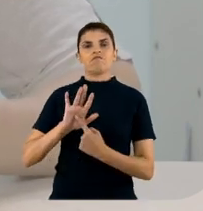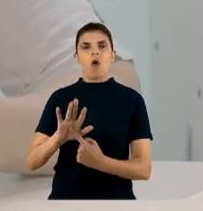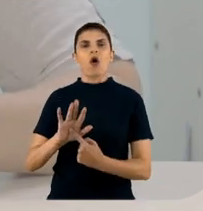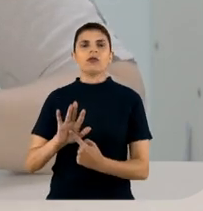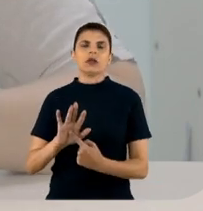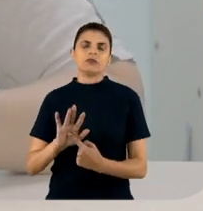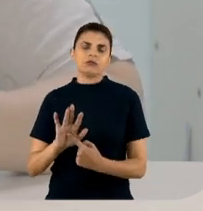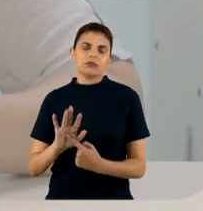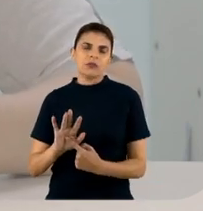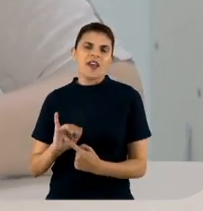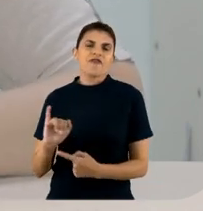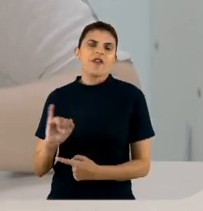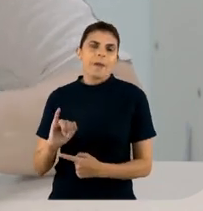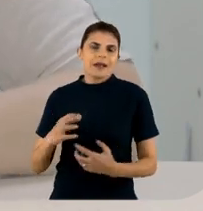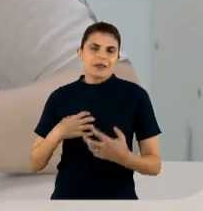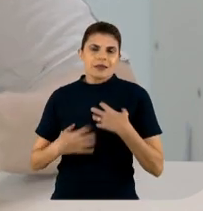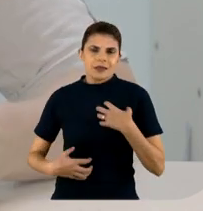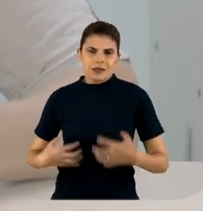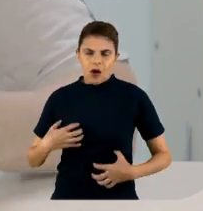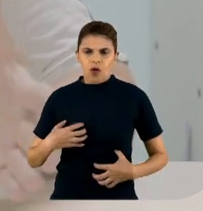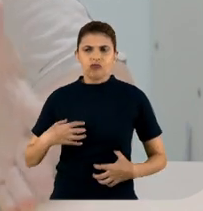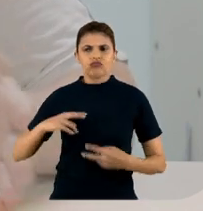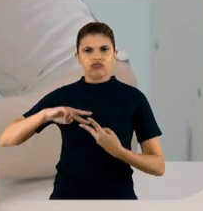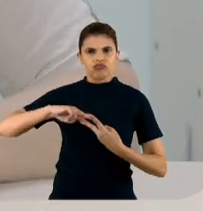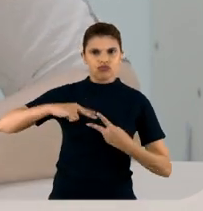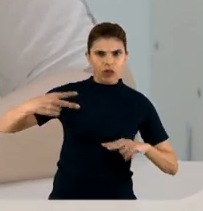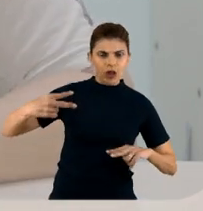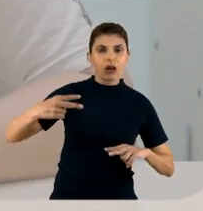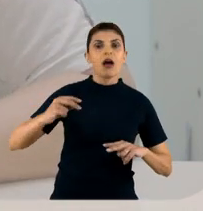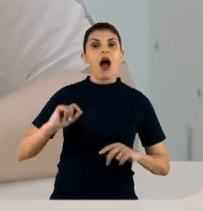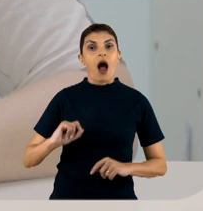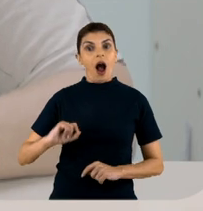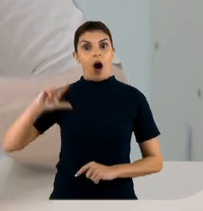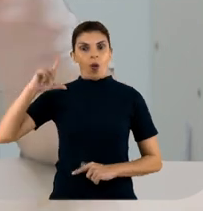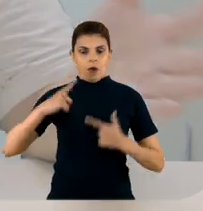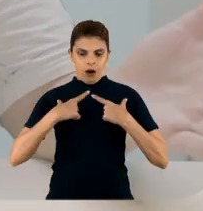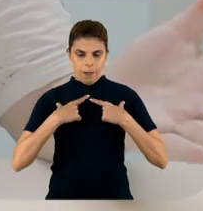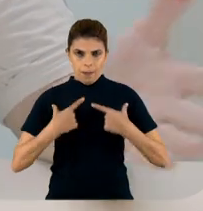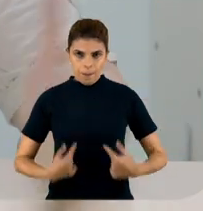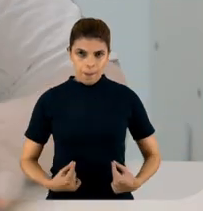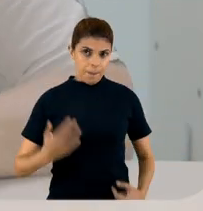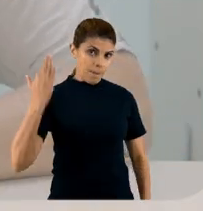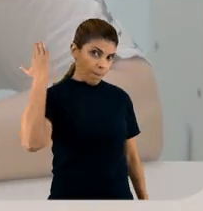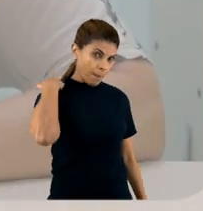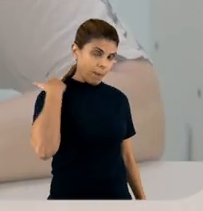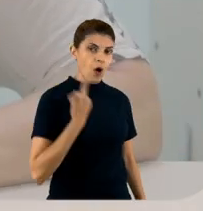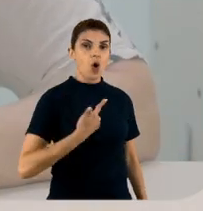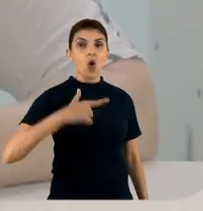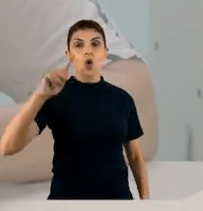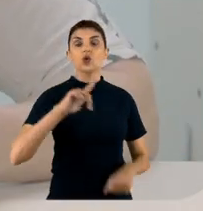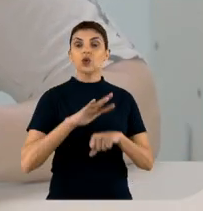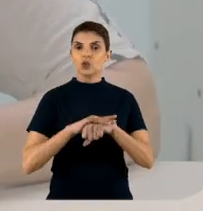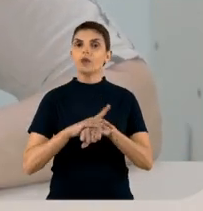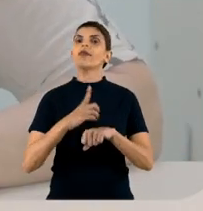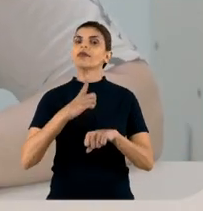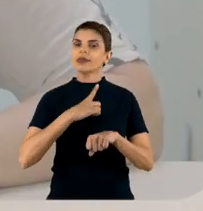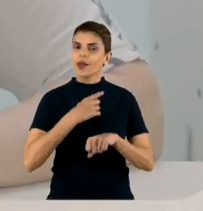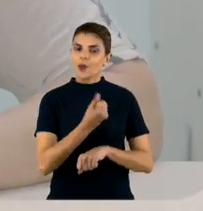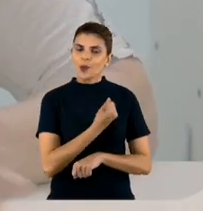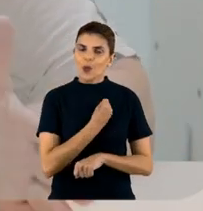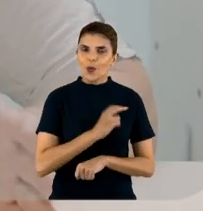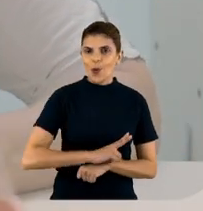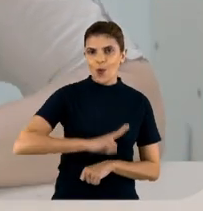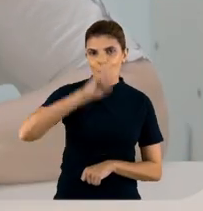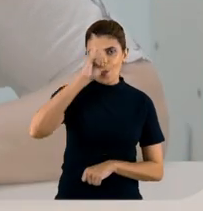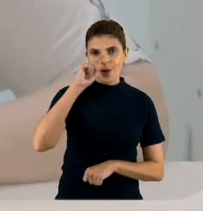um uma coisa que indica inflamação genericamente ela também aumenta na pneumonia ela também aumenta em outras doenças mas ela vai est mais